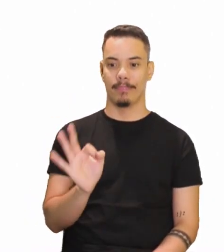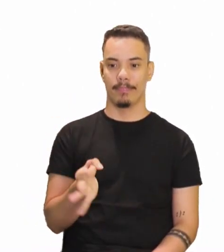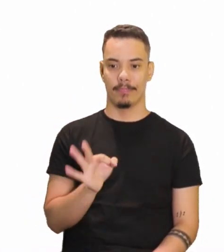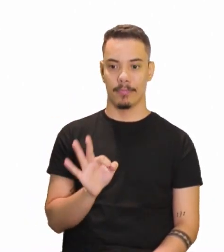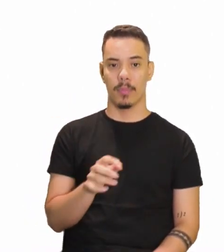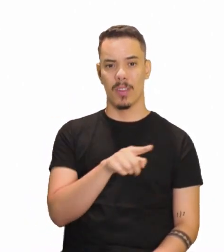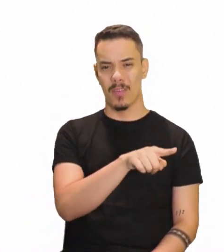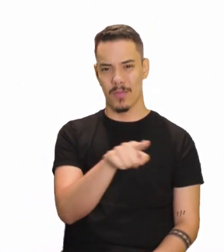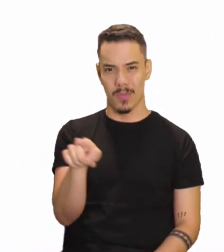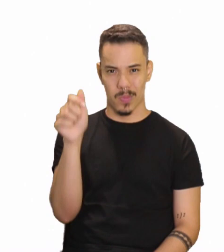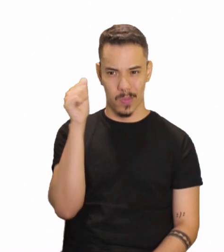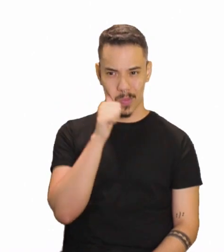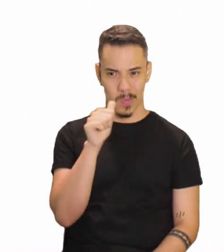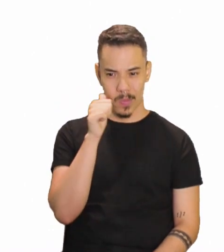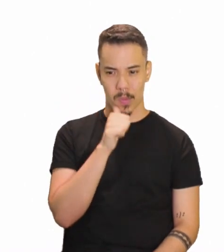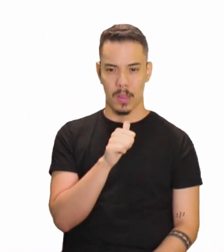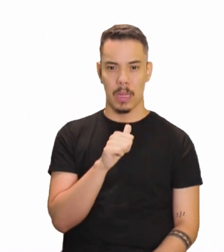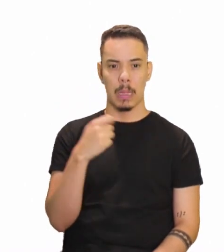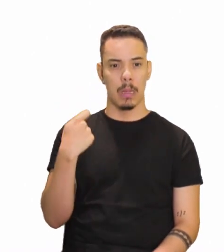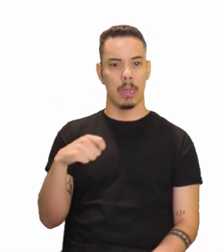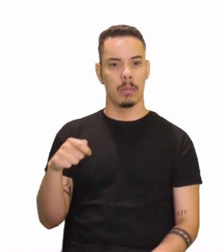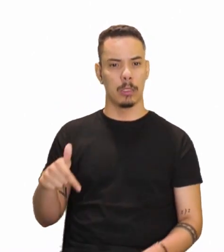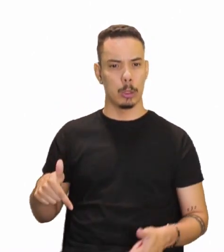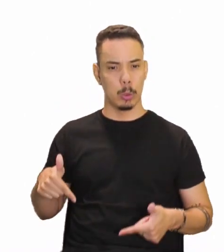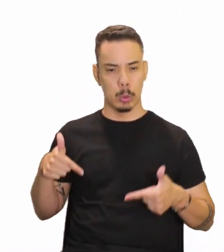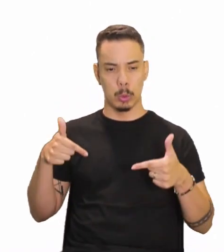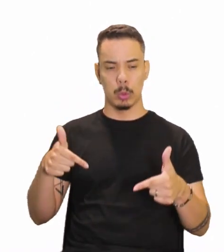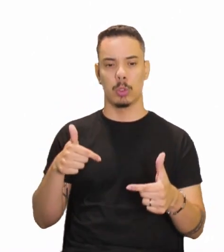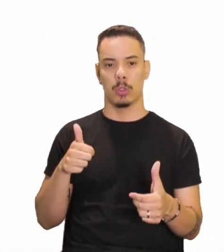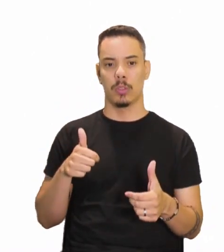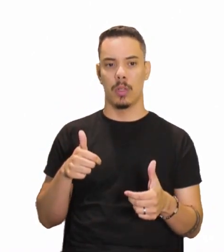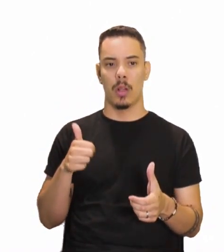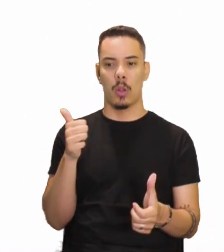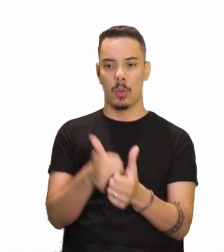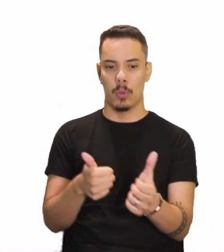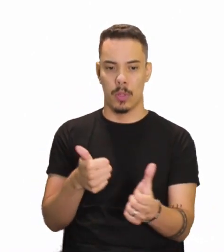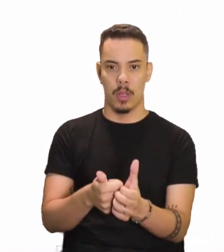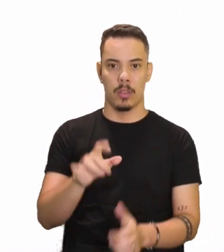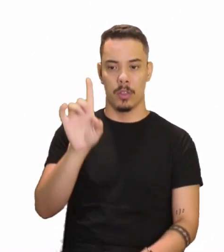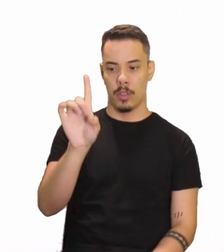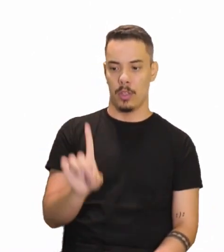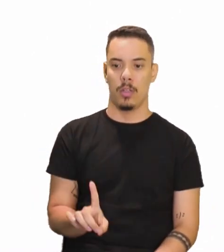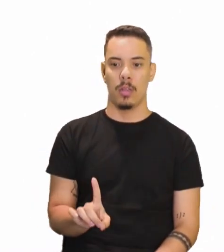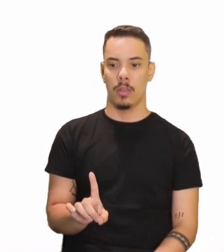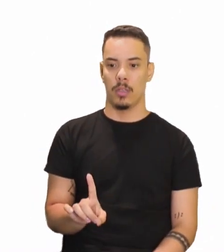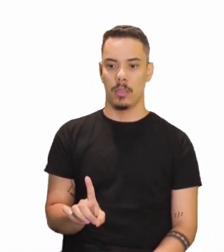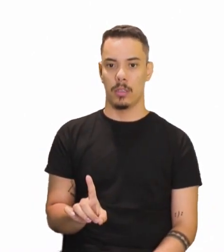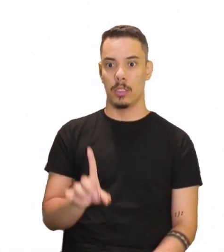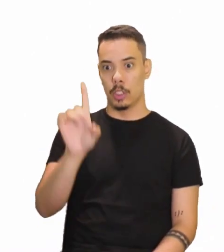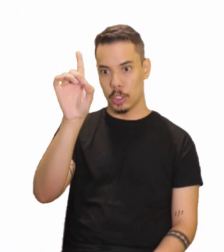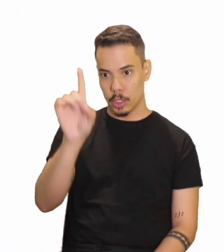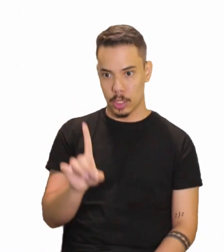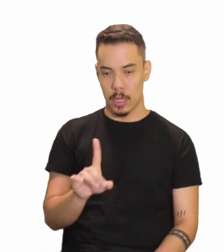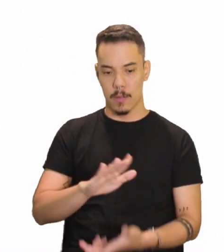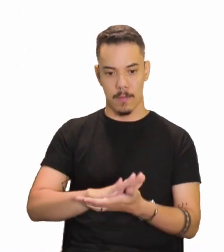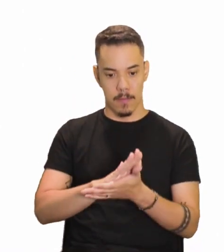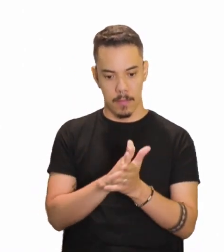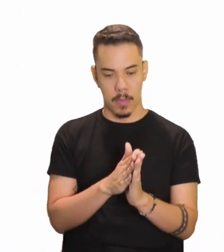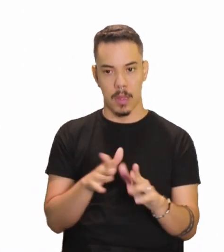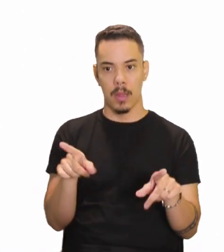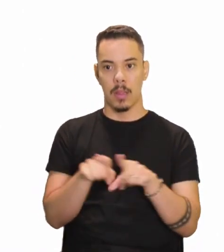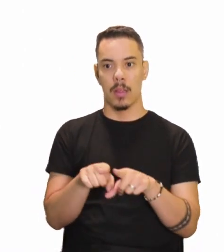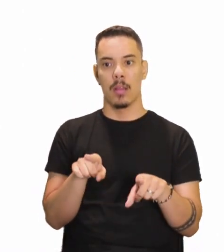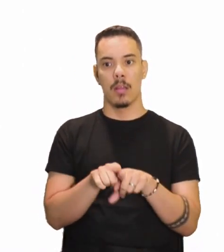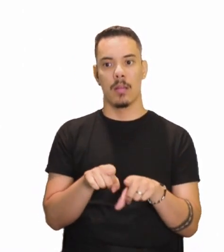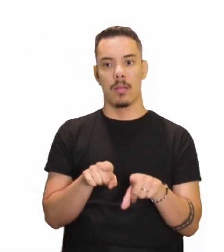vocês mulheres têm exigir seus direitos e exigir o direito de pisar também com seus